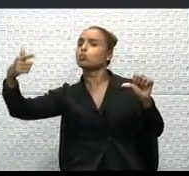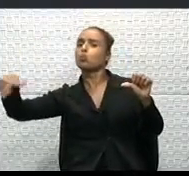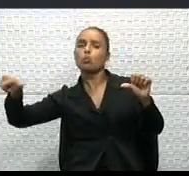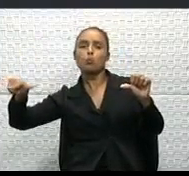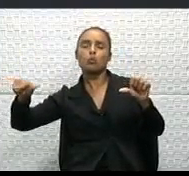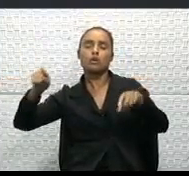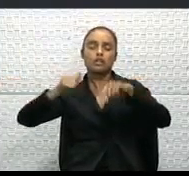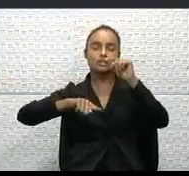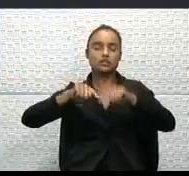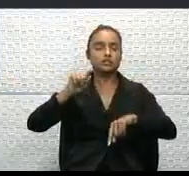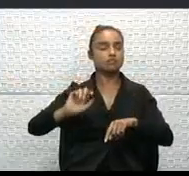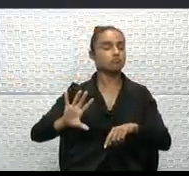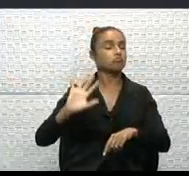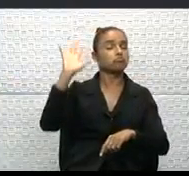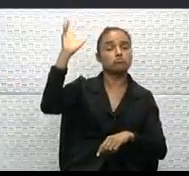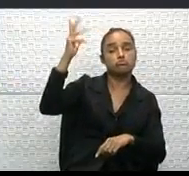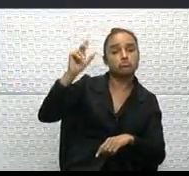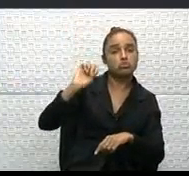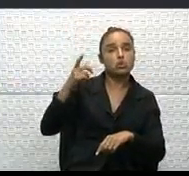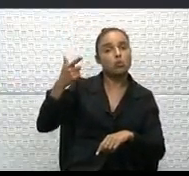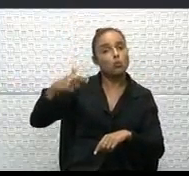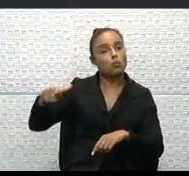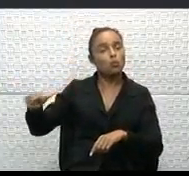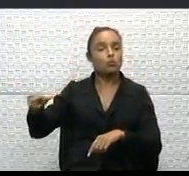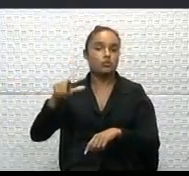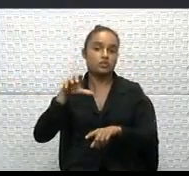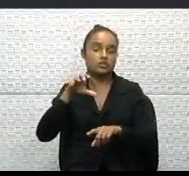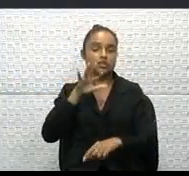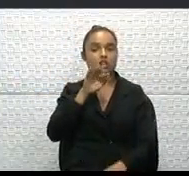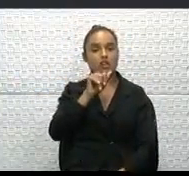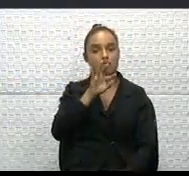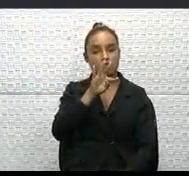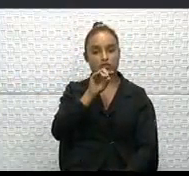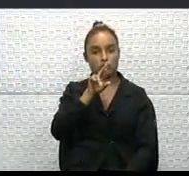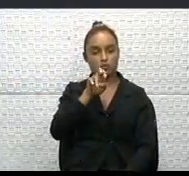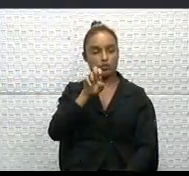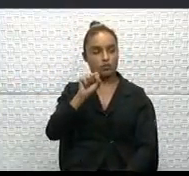ao acaso ou a outros fatores. Mede-se isso com o